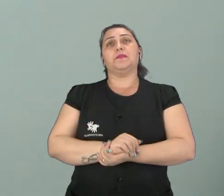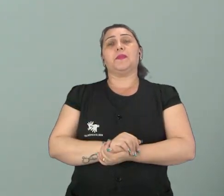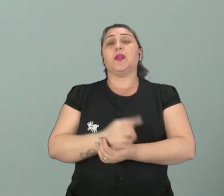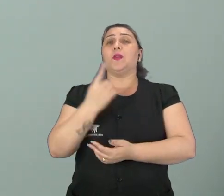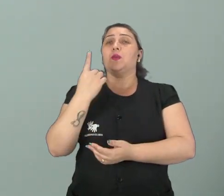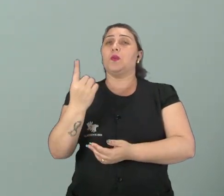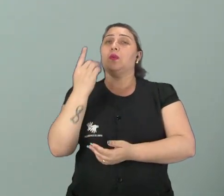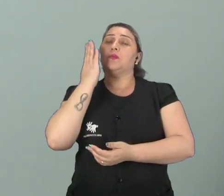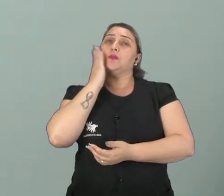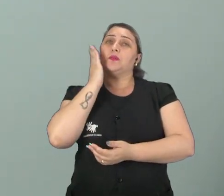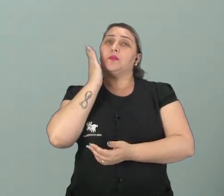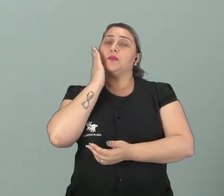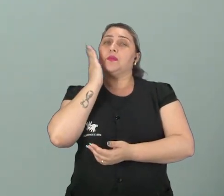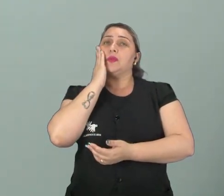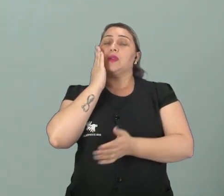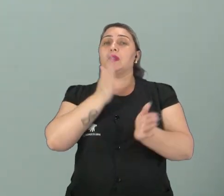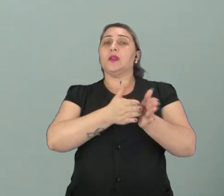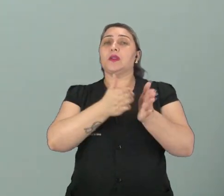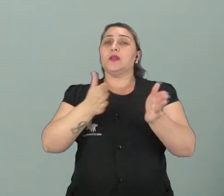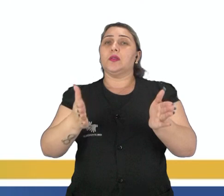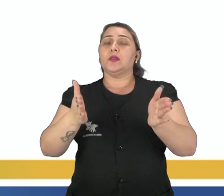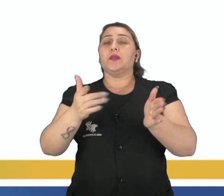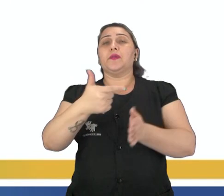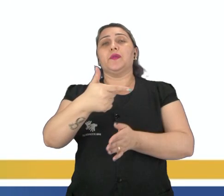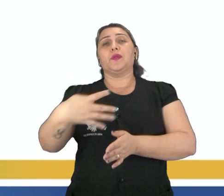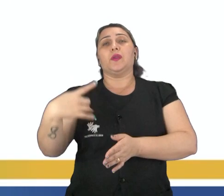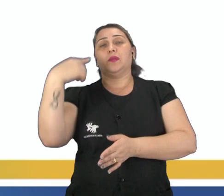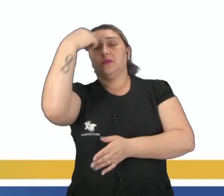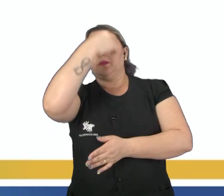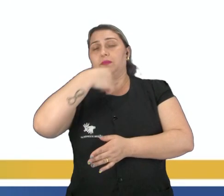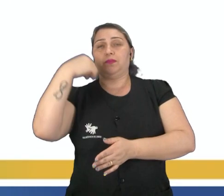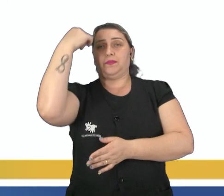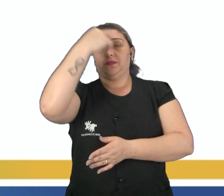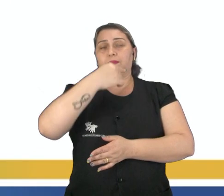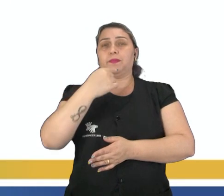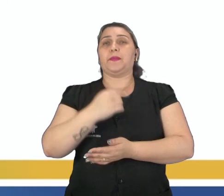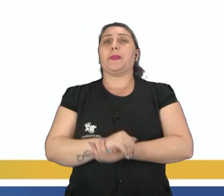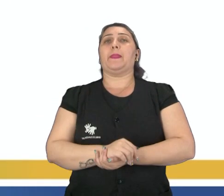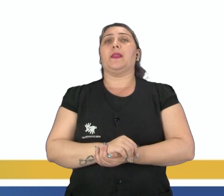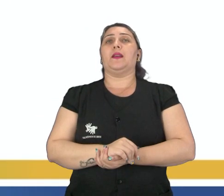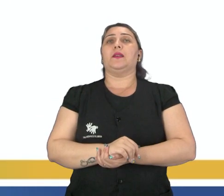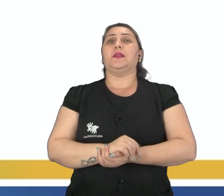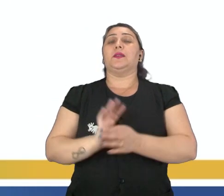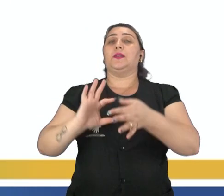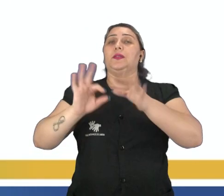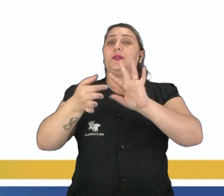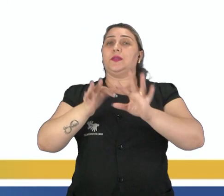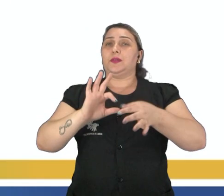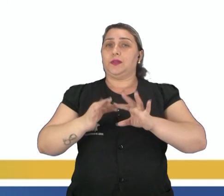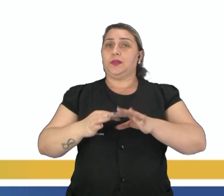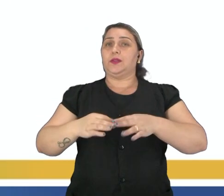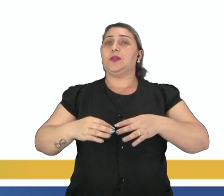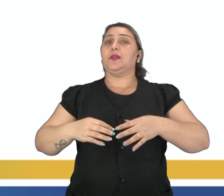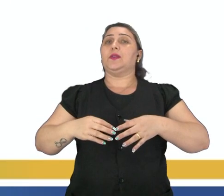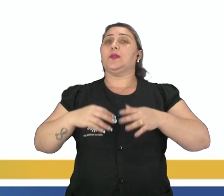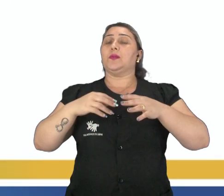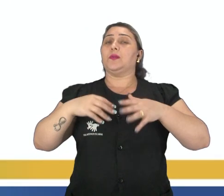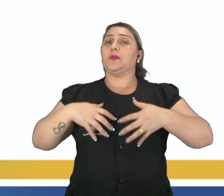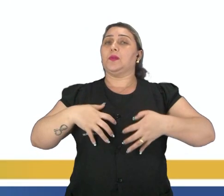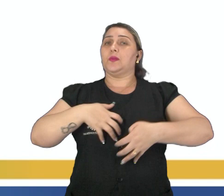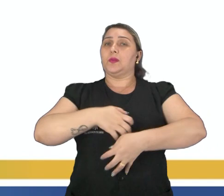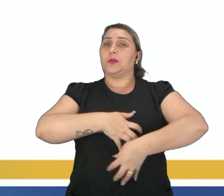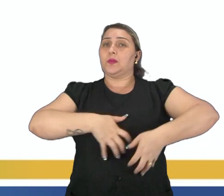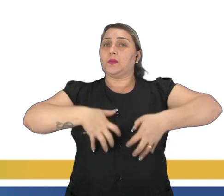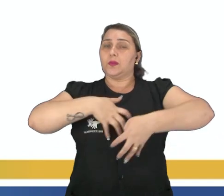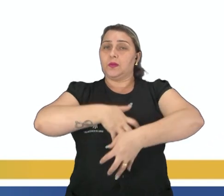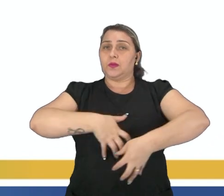de um dia, que vai ser o período aí de cerca de 24 horas, em qual o nosso ciclo biológico vai atuar. Existe um